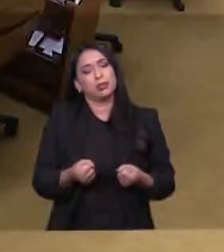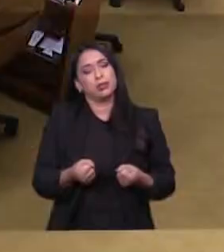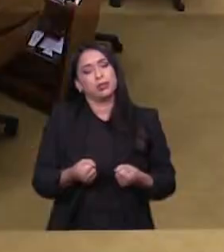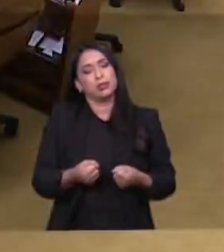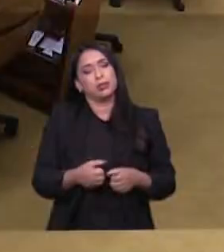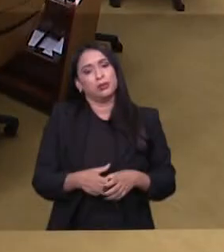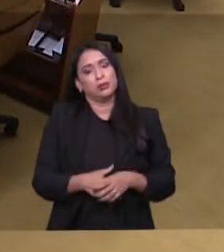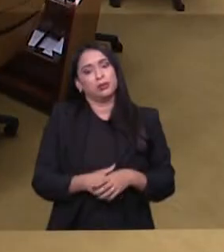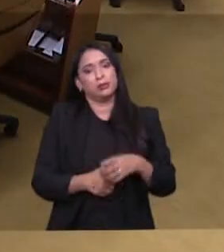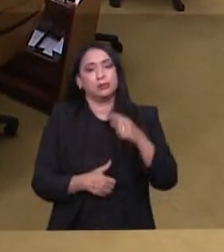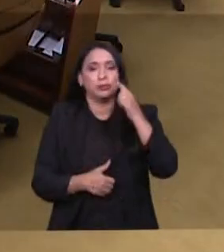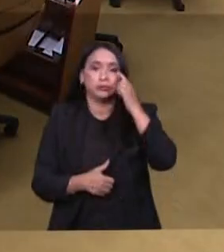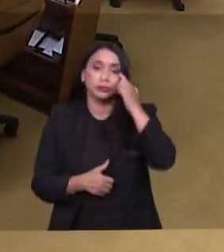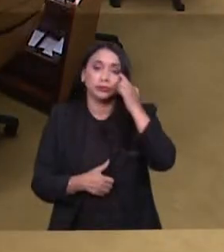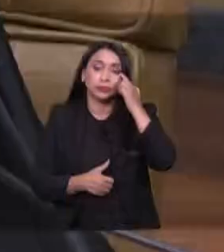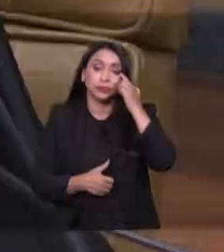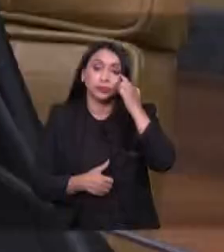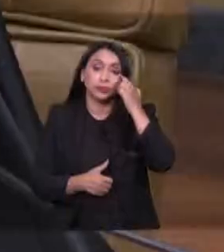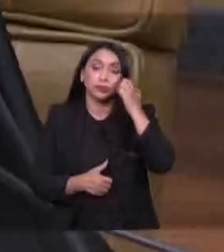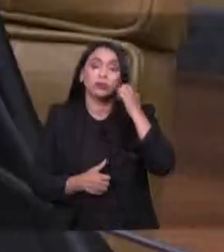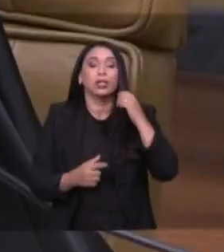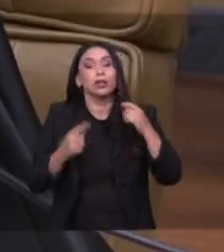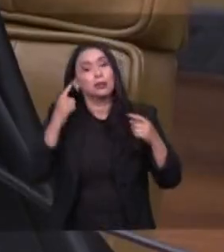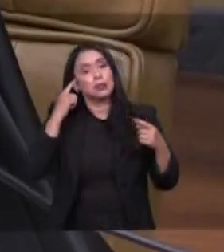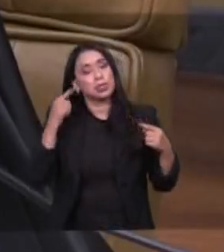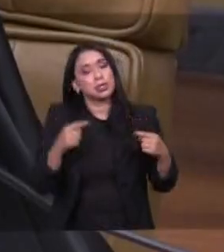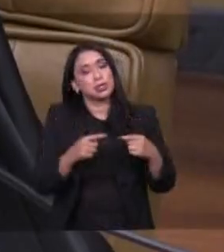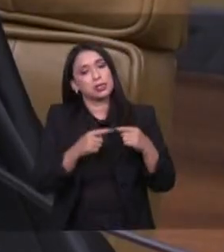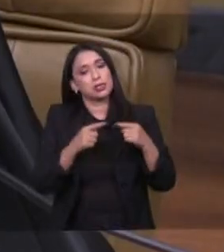aí Vossa Excelência poderia caminhar pela constitucionalidade,